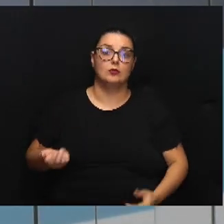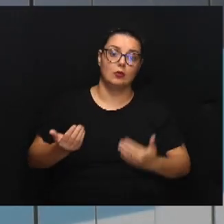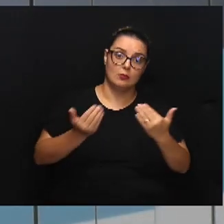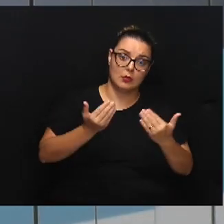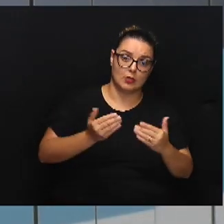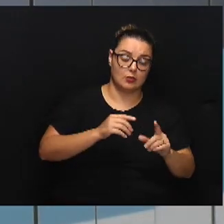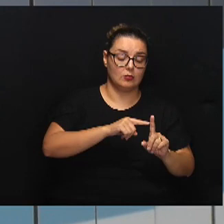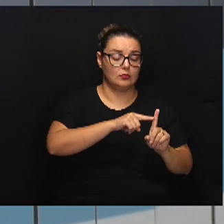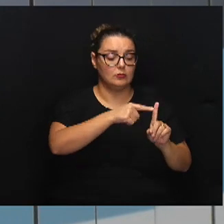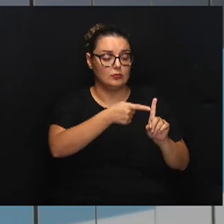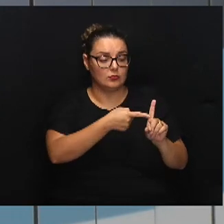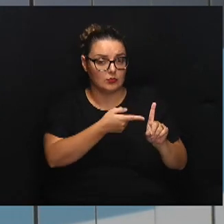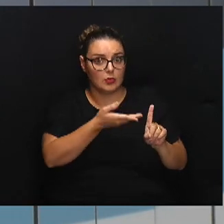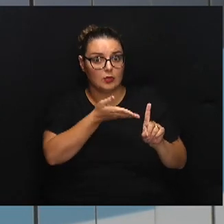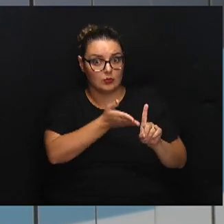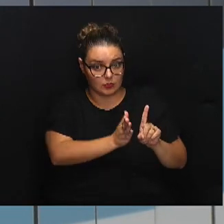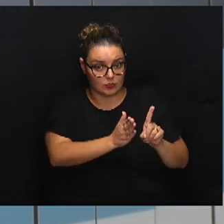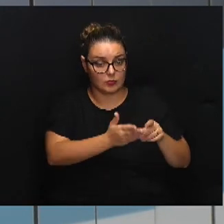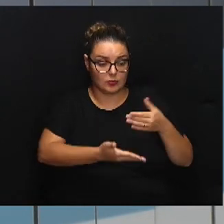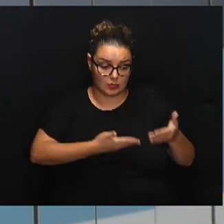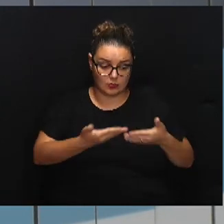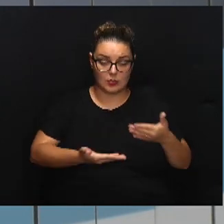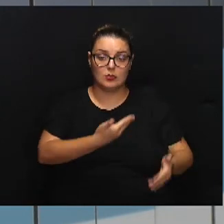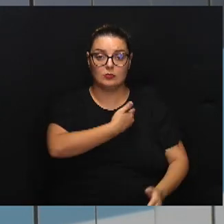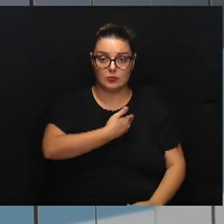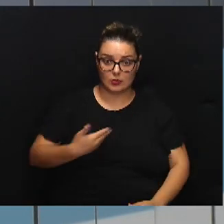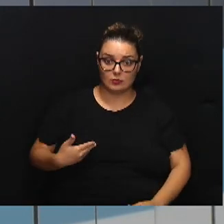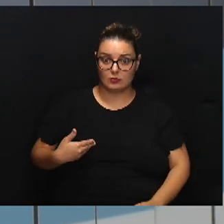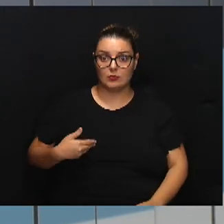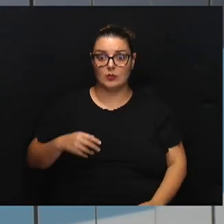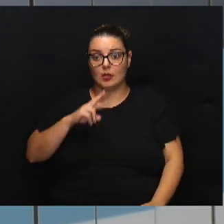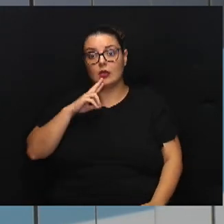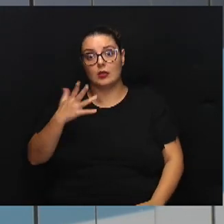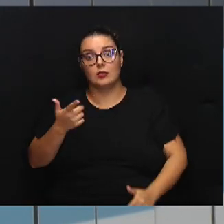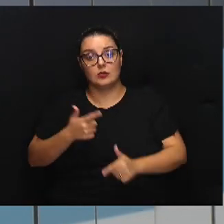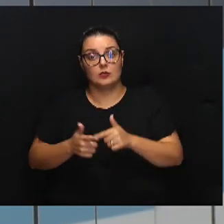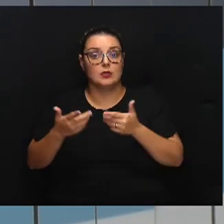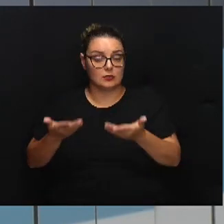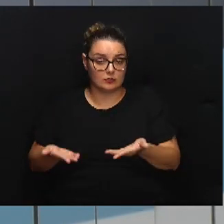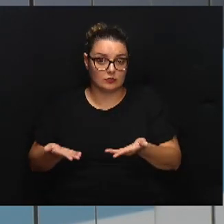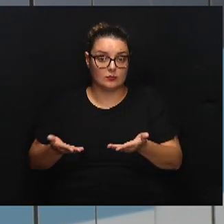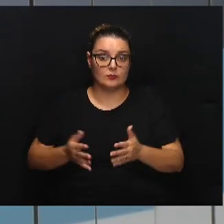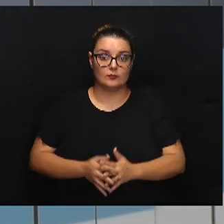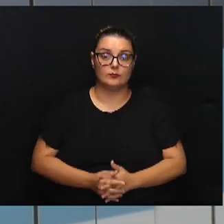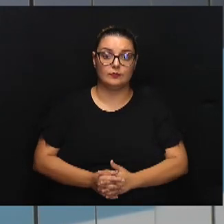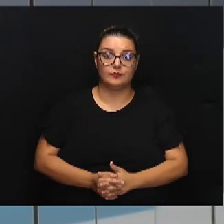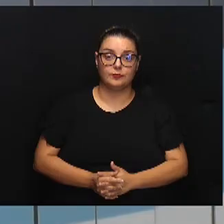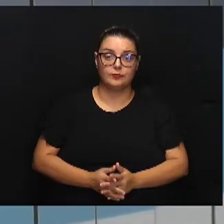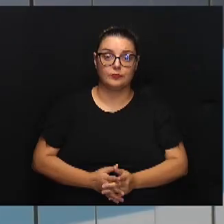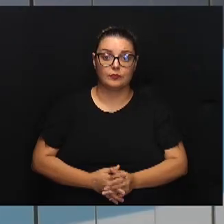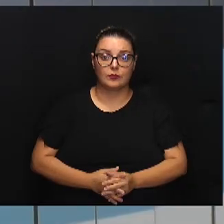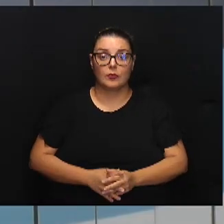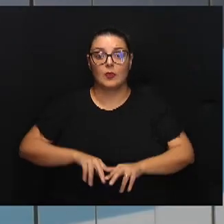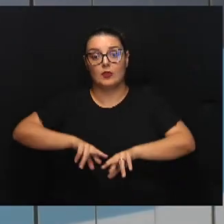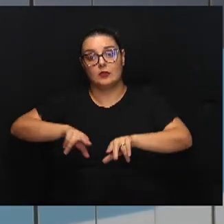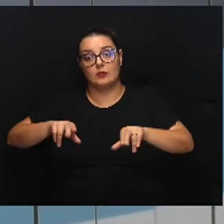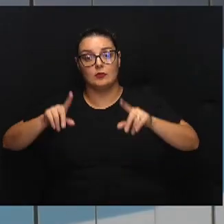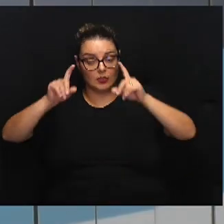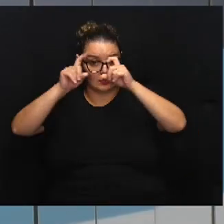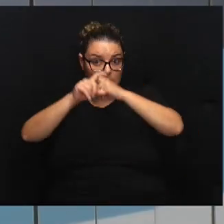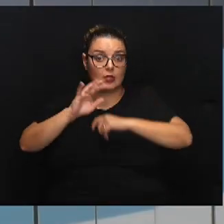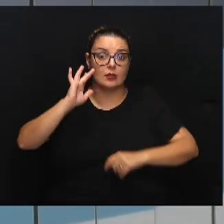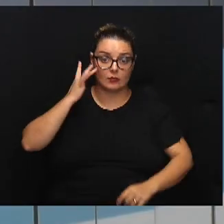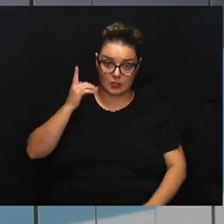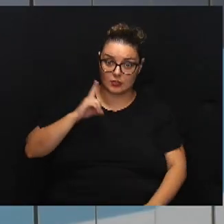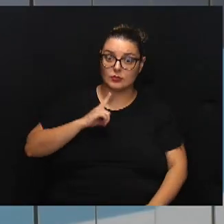para então a gente poder atuar de forma direcionada a se resolver esse problema. Então, são diversas dificuldades. Acho que ainda